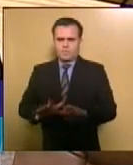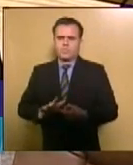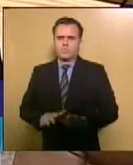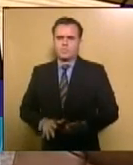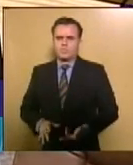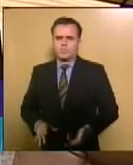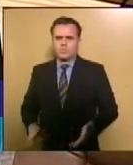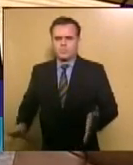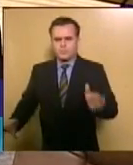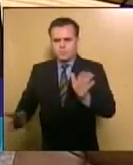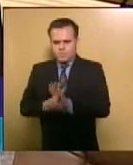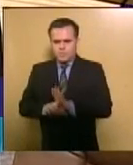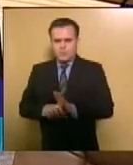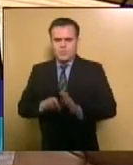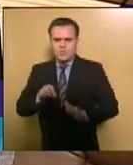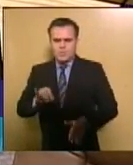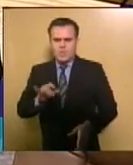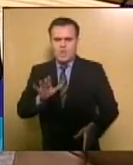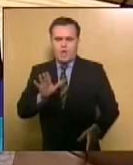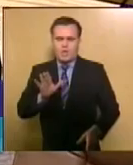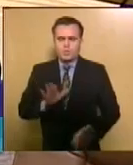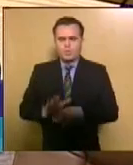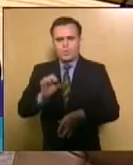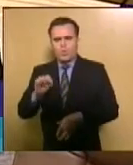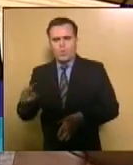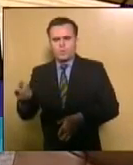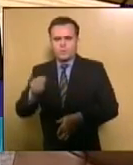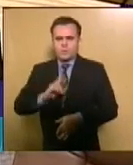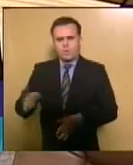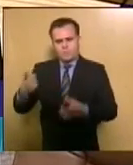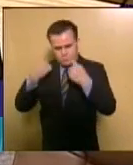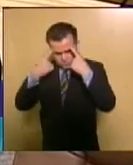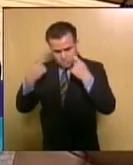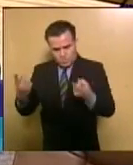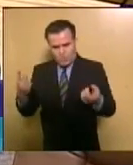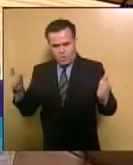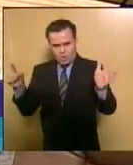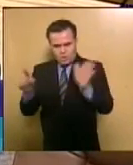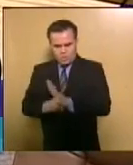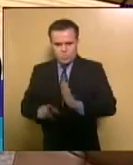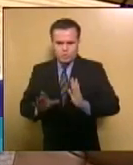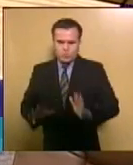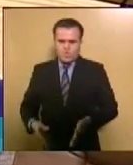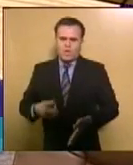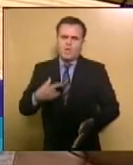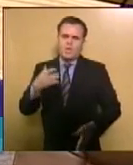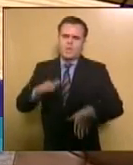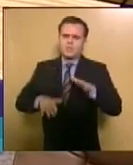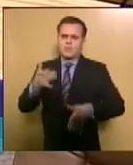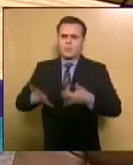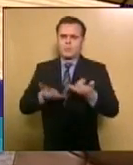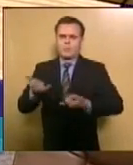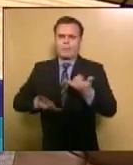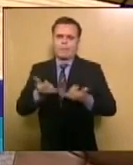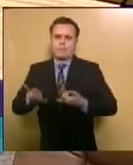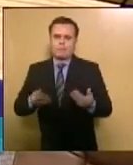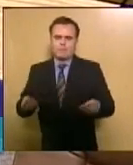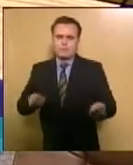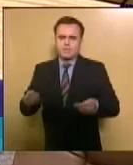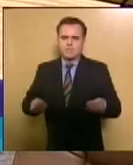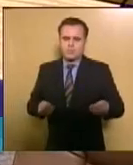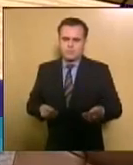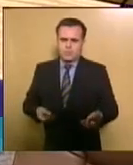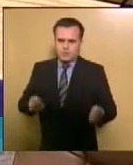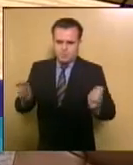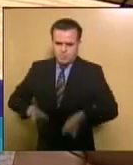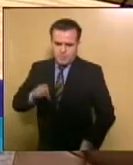legalização e se isso implica também na questão da violência ou não essa é uma pergunta que eu até brinco muitas vezes qu no debate assim eu nunca vi ninguém se matar